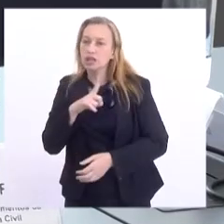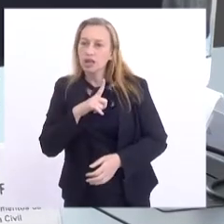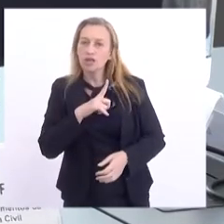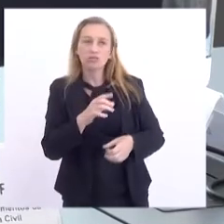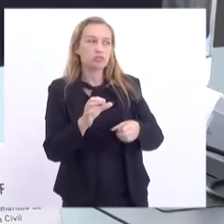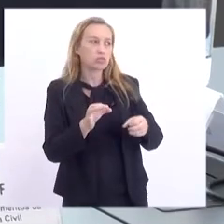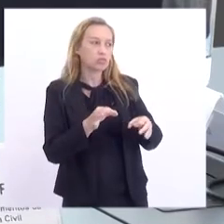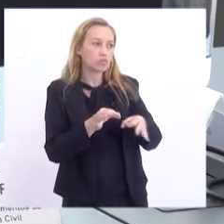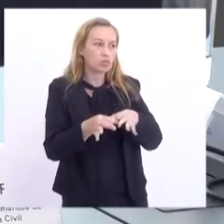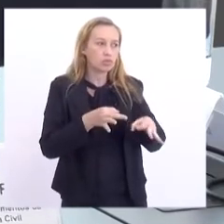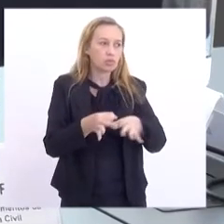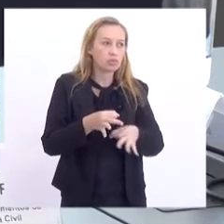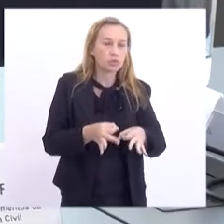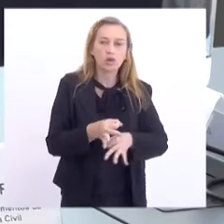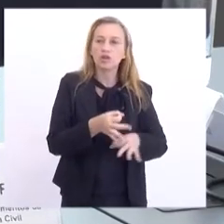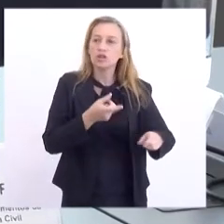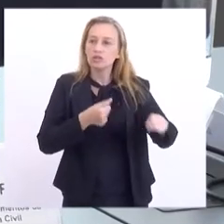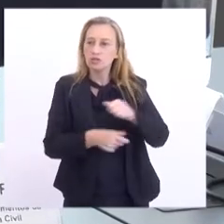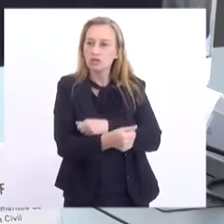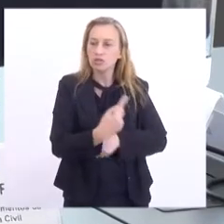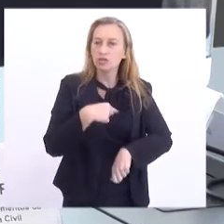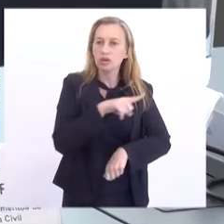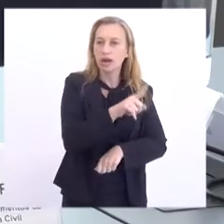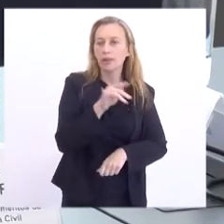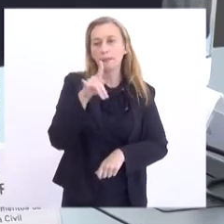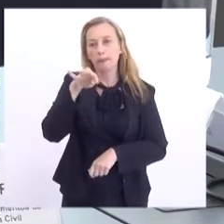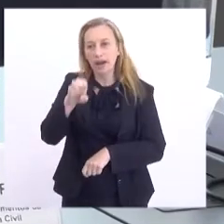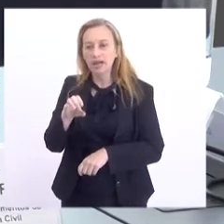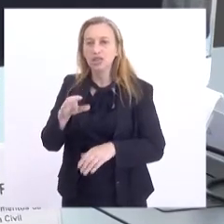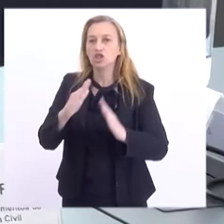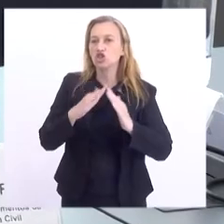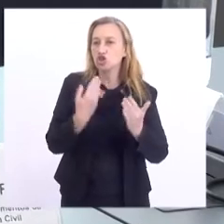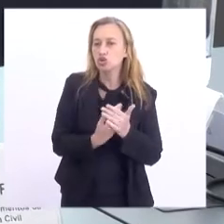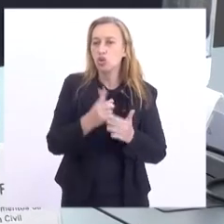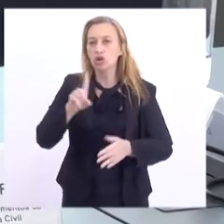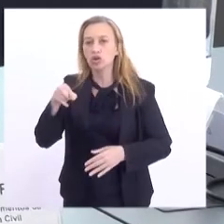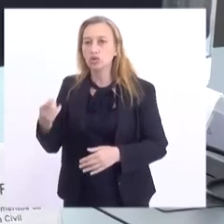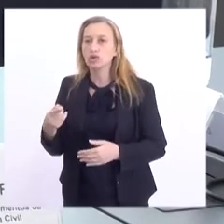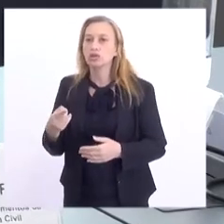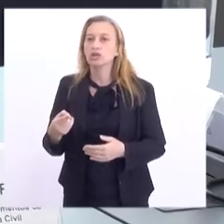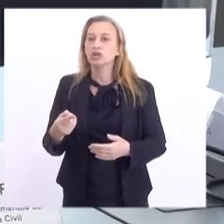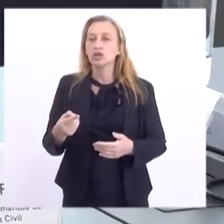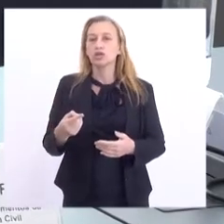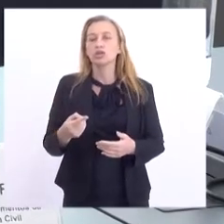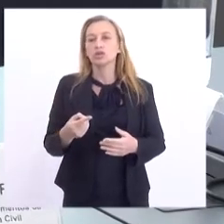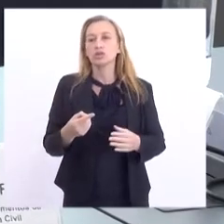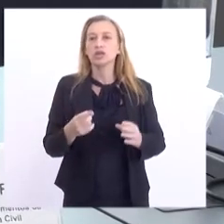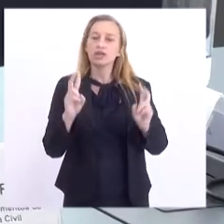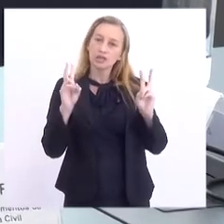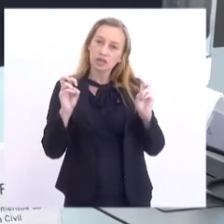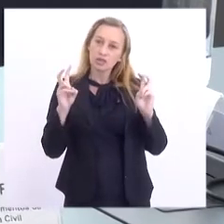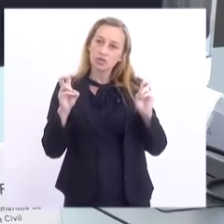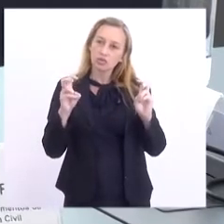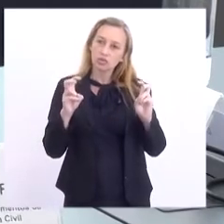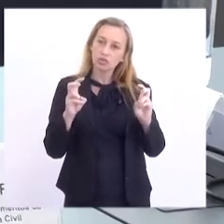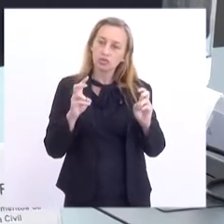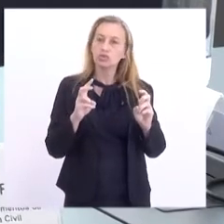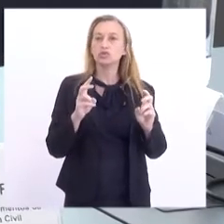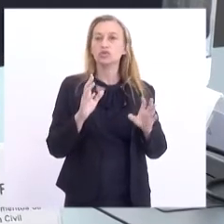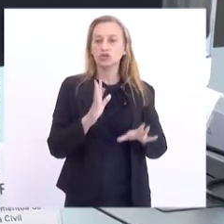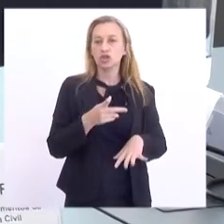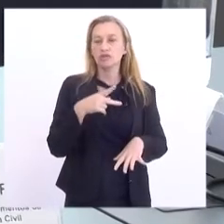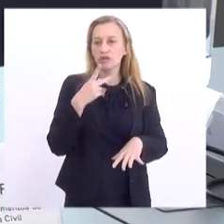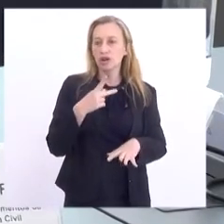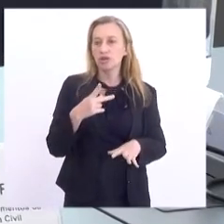reformas o projeto de investimento atrelado ao pacto de escola e tudo eu passo eu passo essa situação né do que tu já